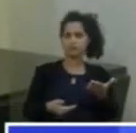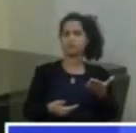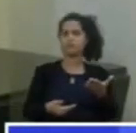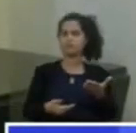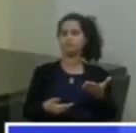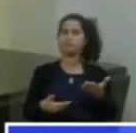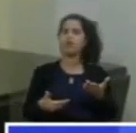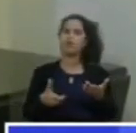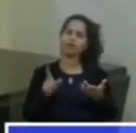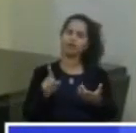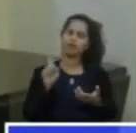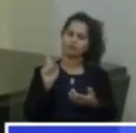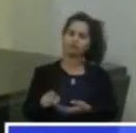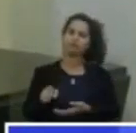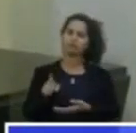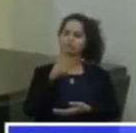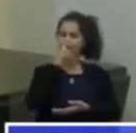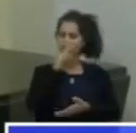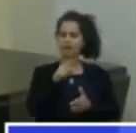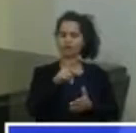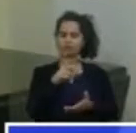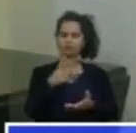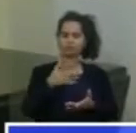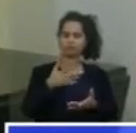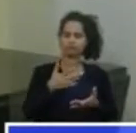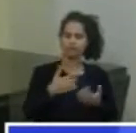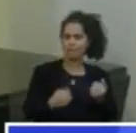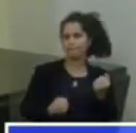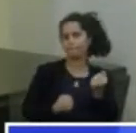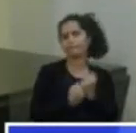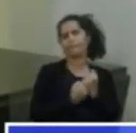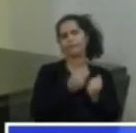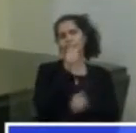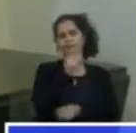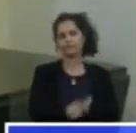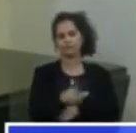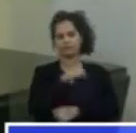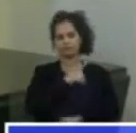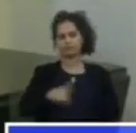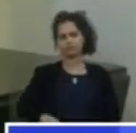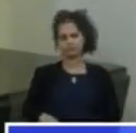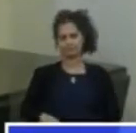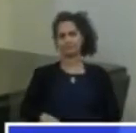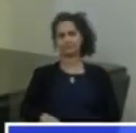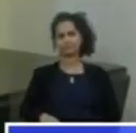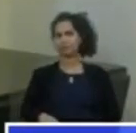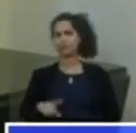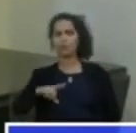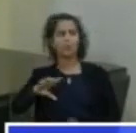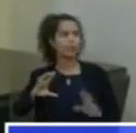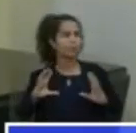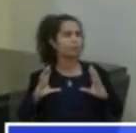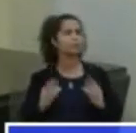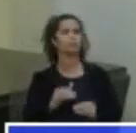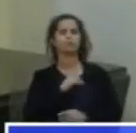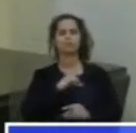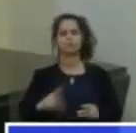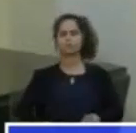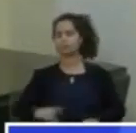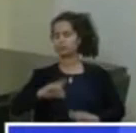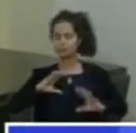solidarizar-se ao deputado Bruno, não só ao deputado, minha autoria, mas todos os deputados aqui presentes, todos, sem exceção,